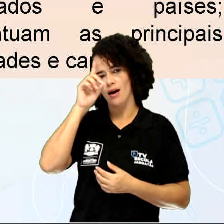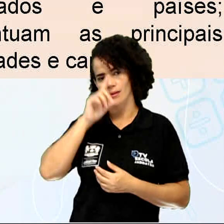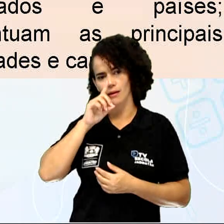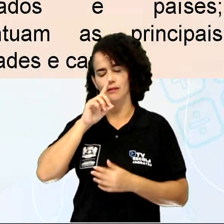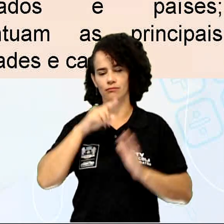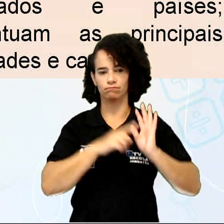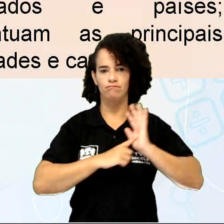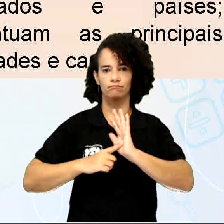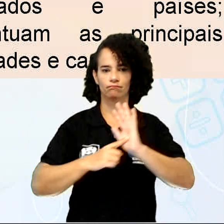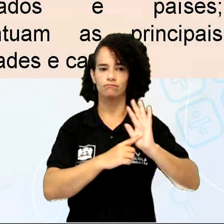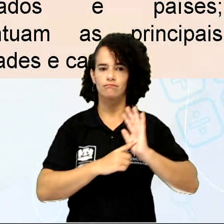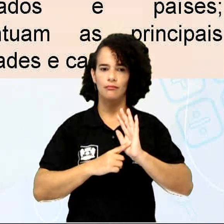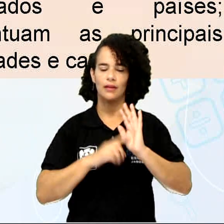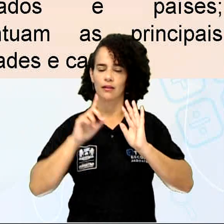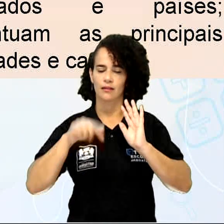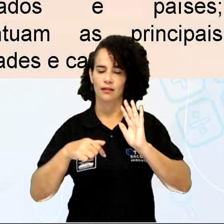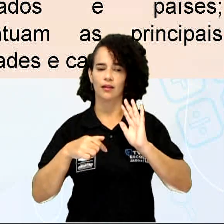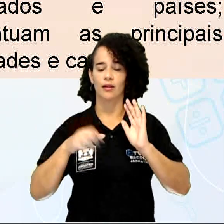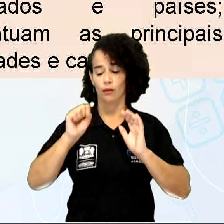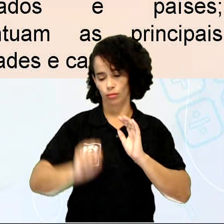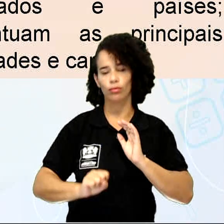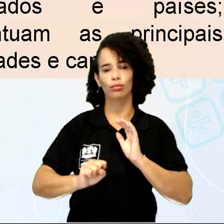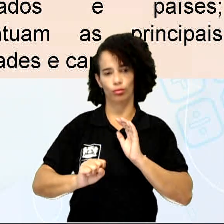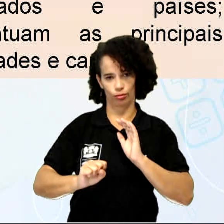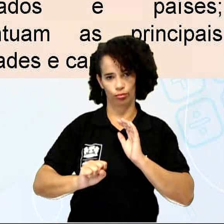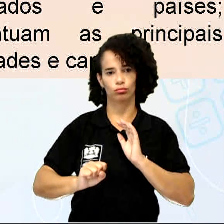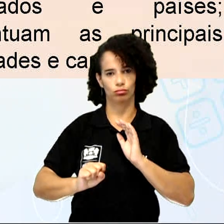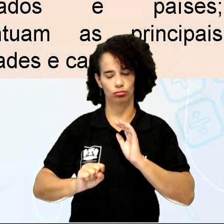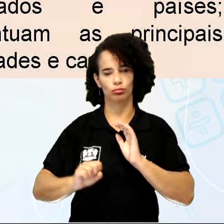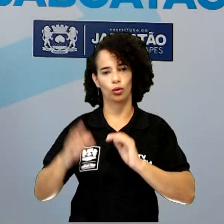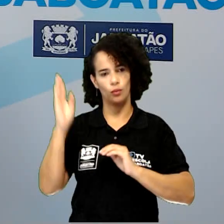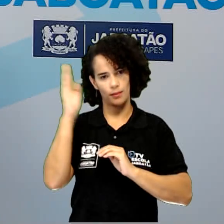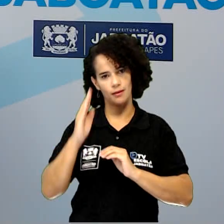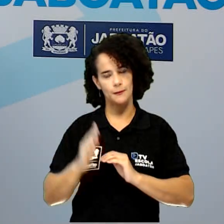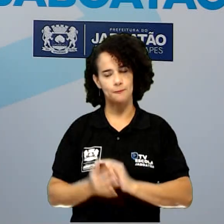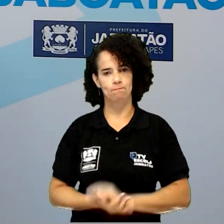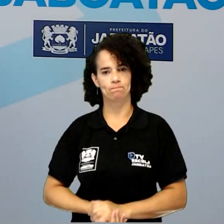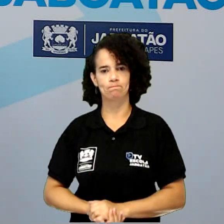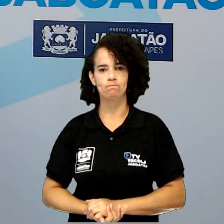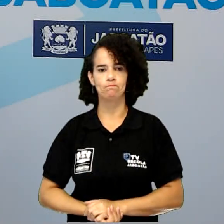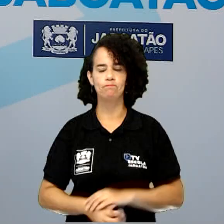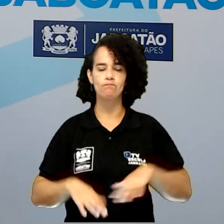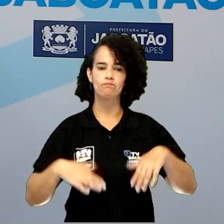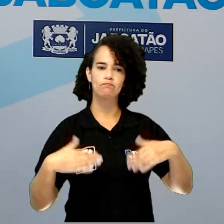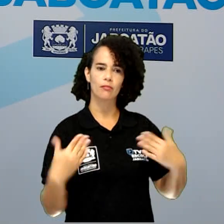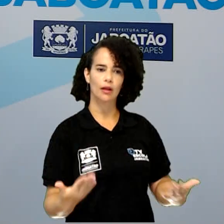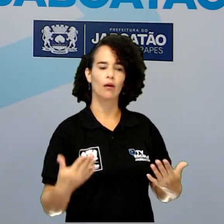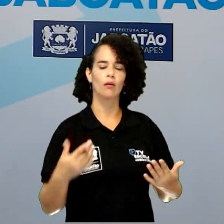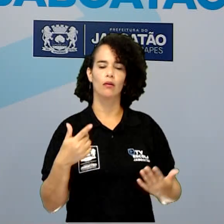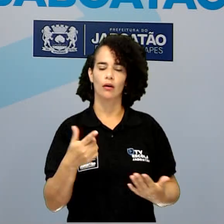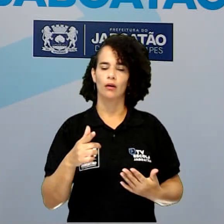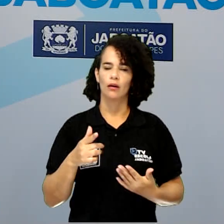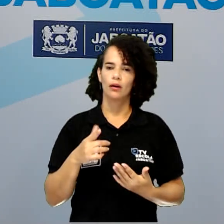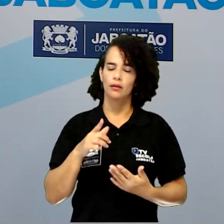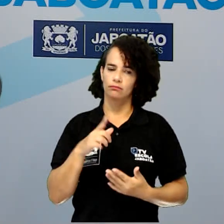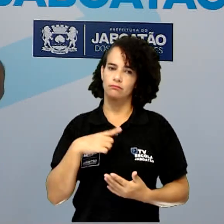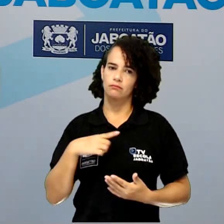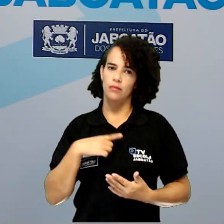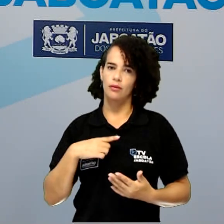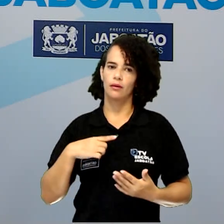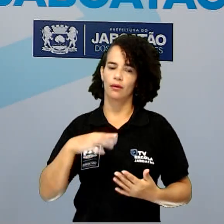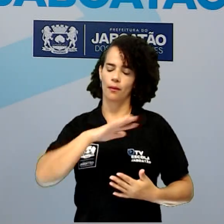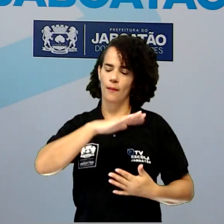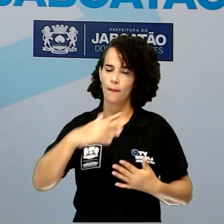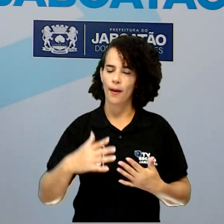amarelada seria o Paraná, Santa Catarina, Rio Grande do Sul, a região sul do Brasil. Então, além dos mapas políticos e dos